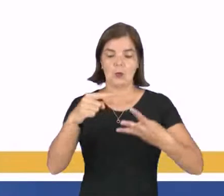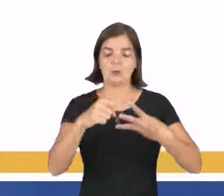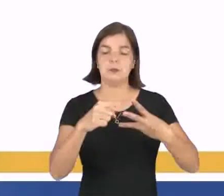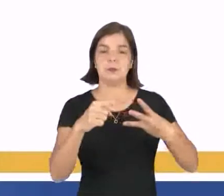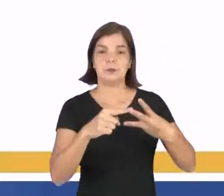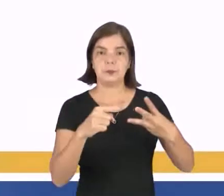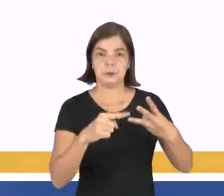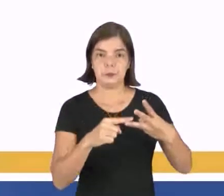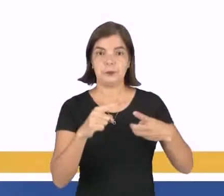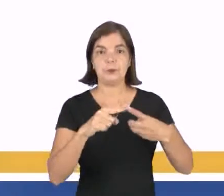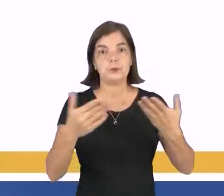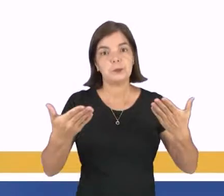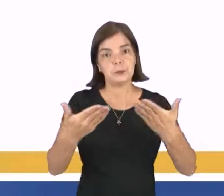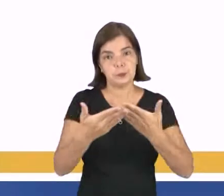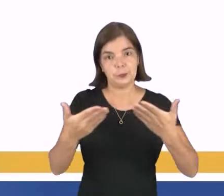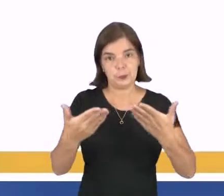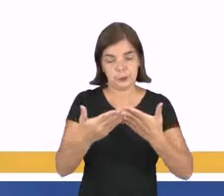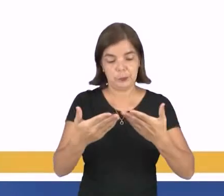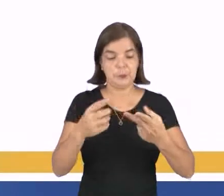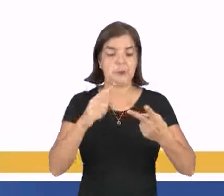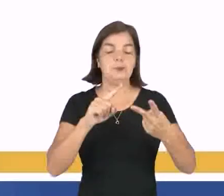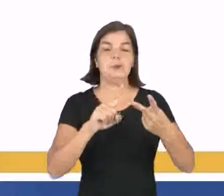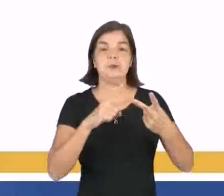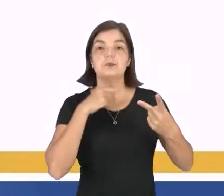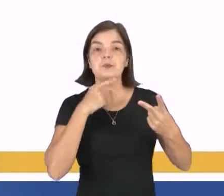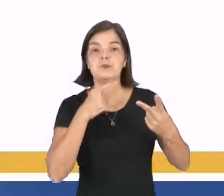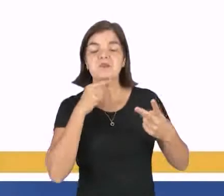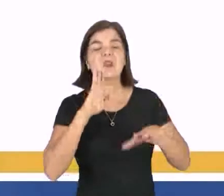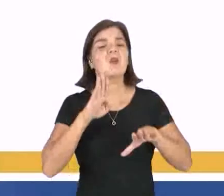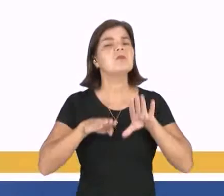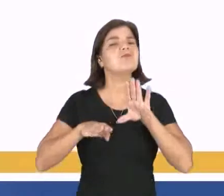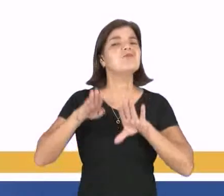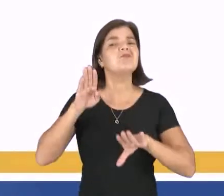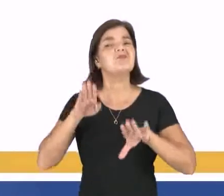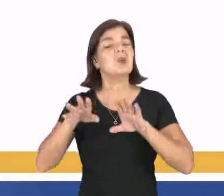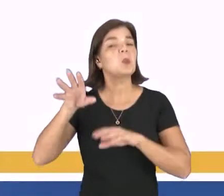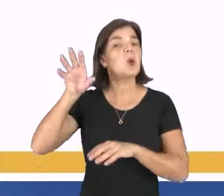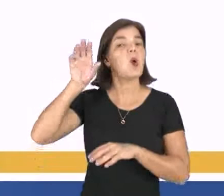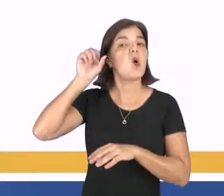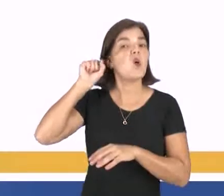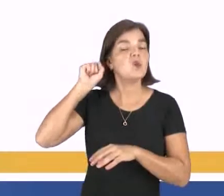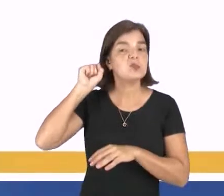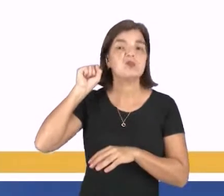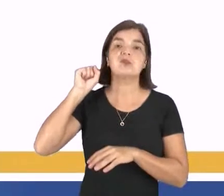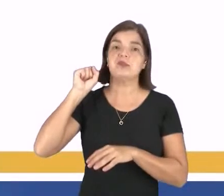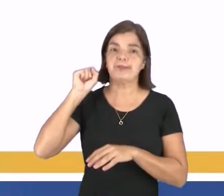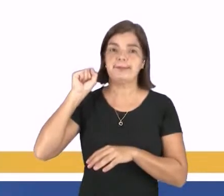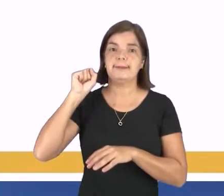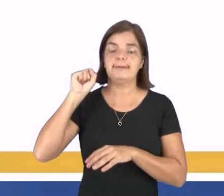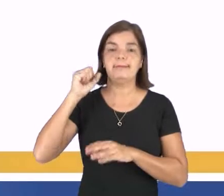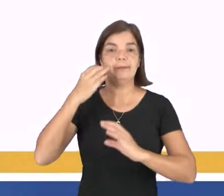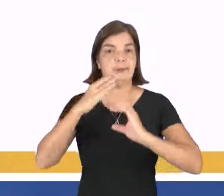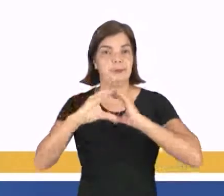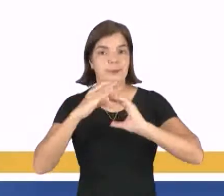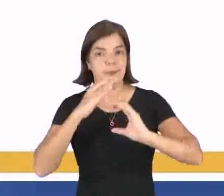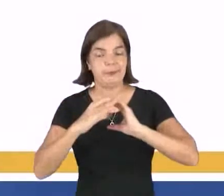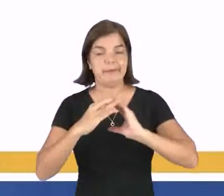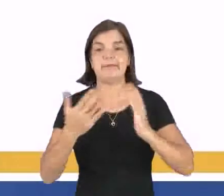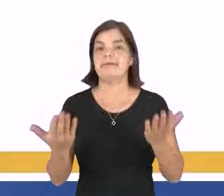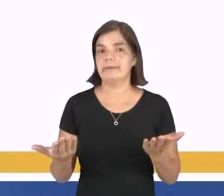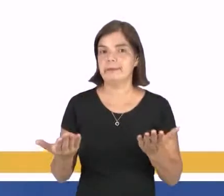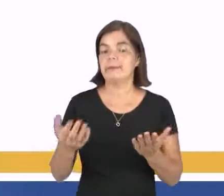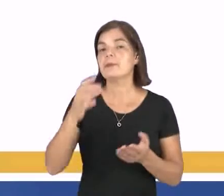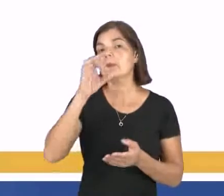tempos o presente do subjuntivo talvez eu ouço a música talvez eu ouça então